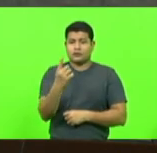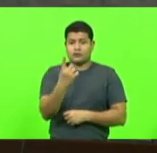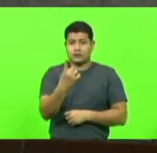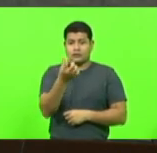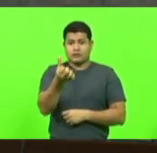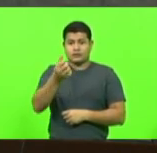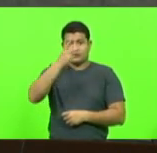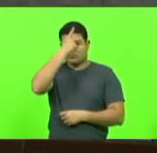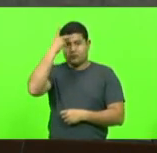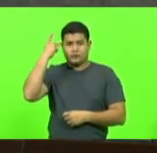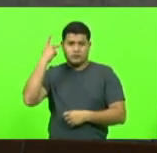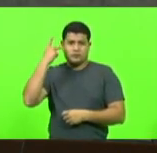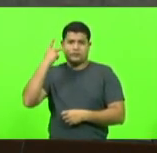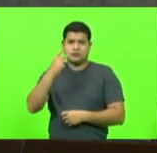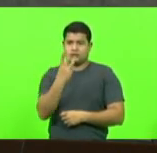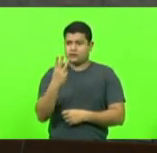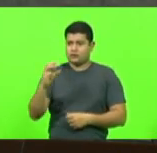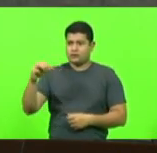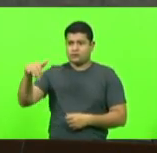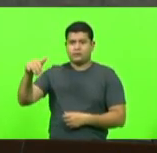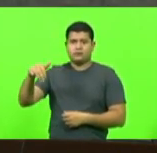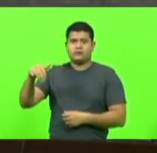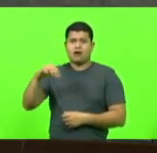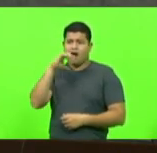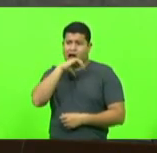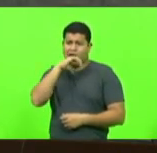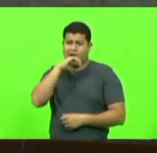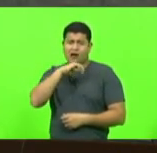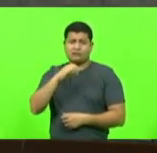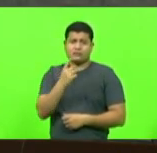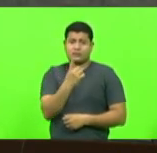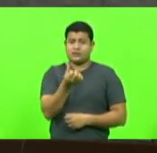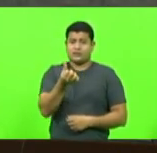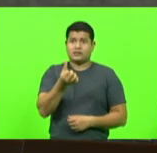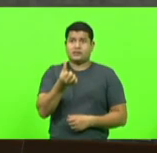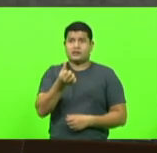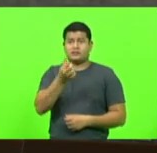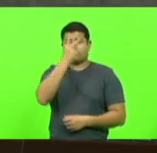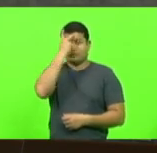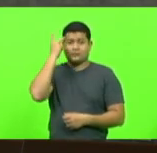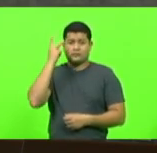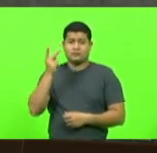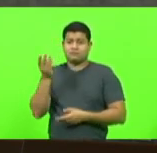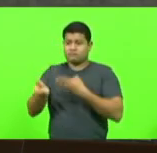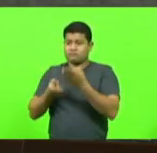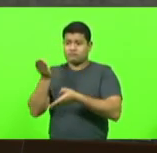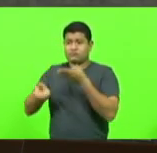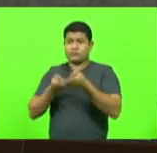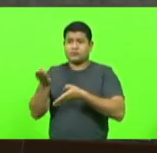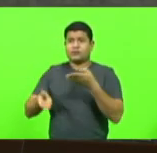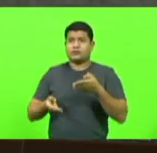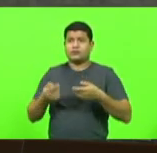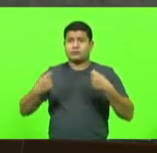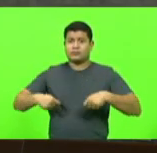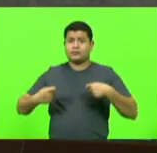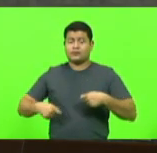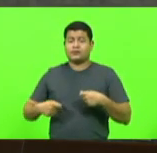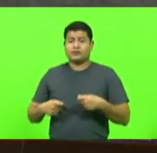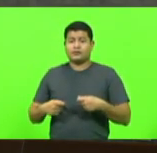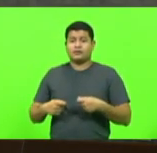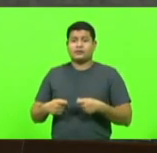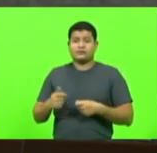30 minutos corrido, 16 pacientes. E ainda elas têm que achar tempo